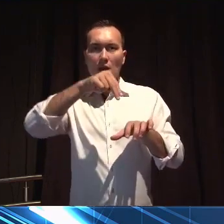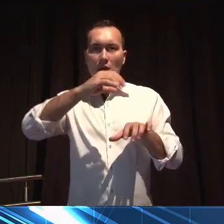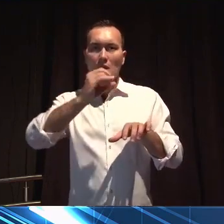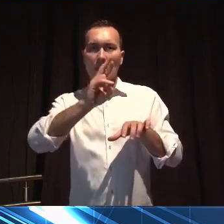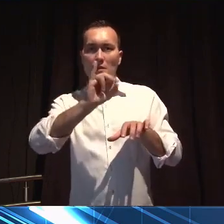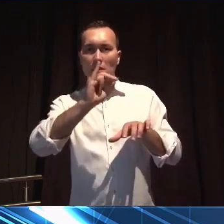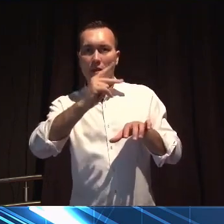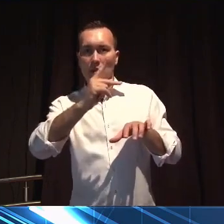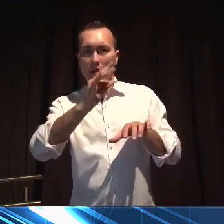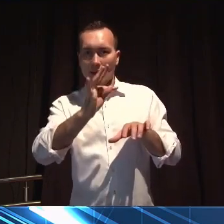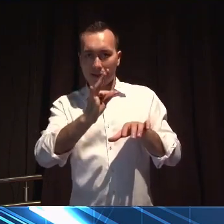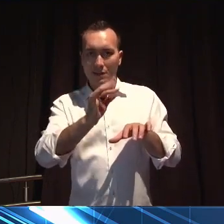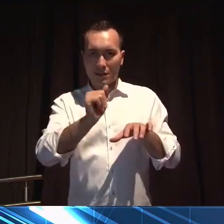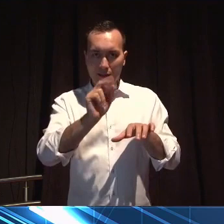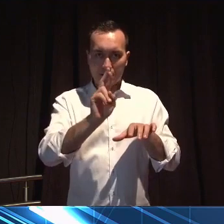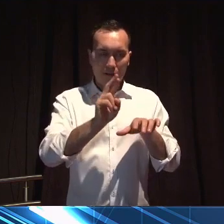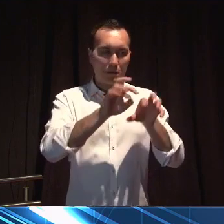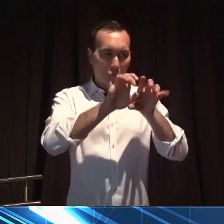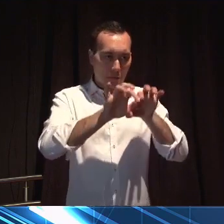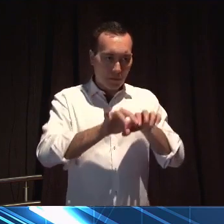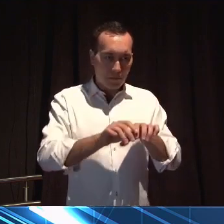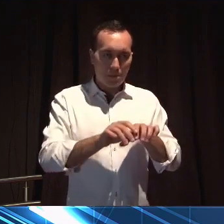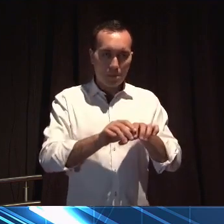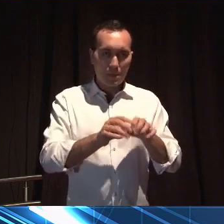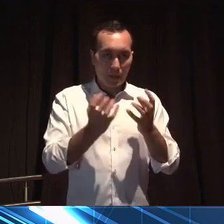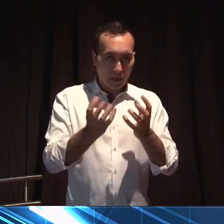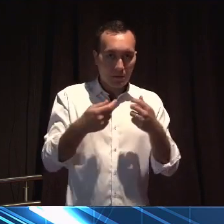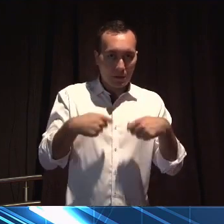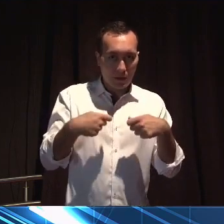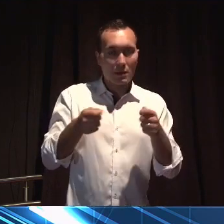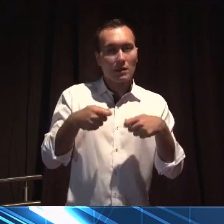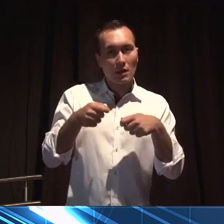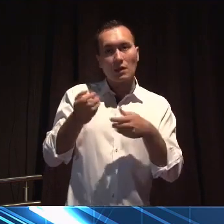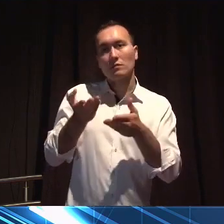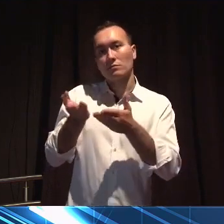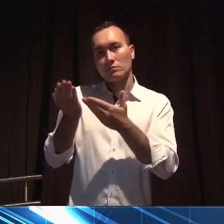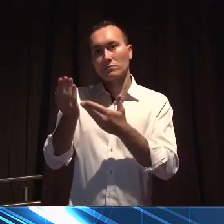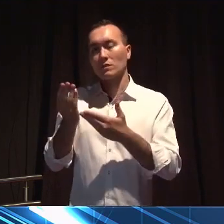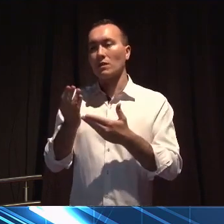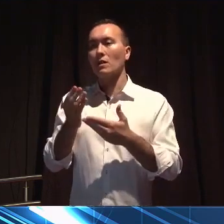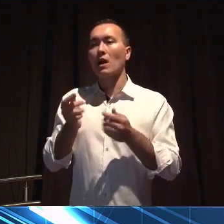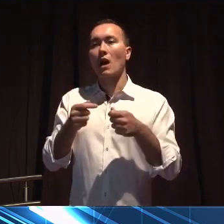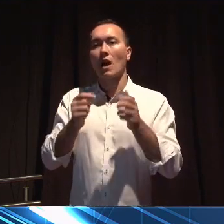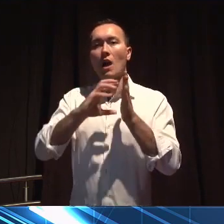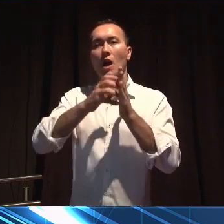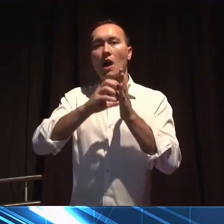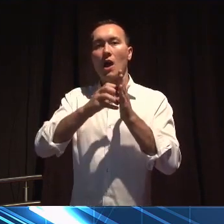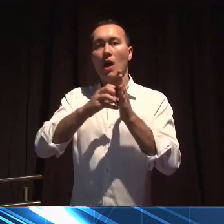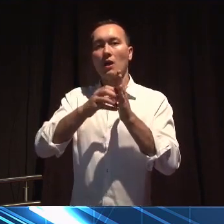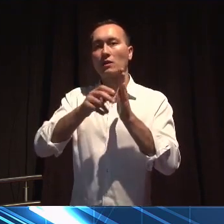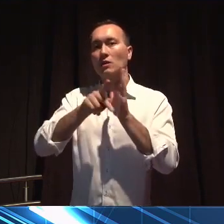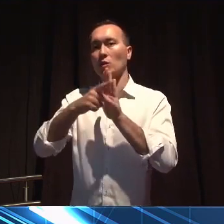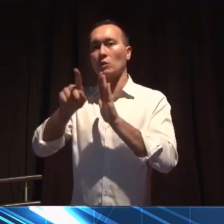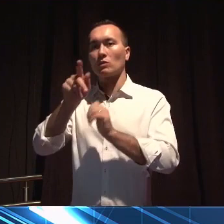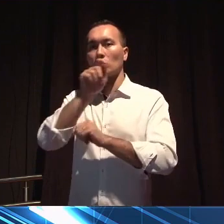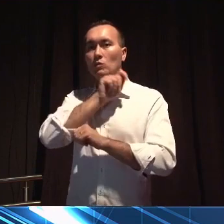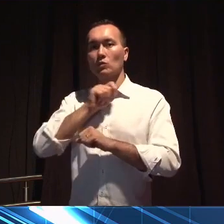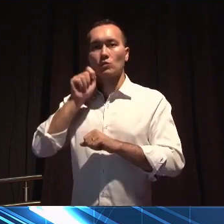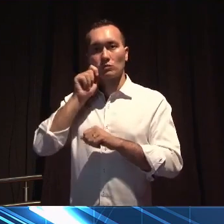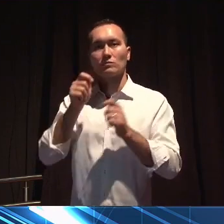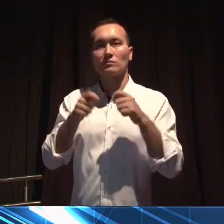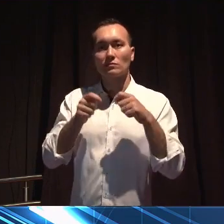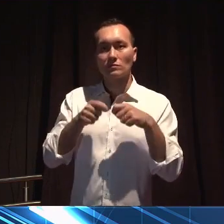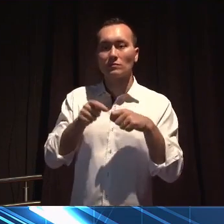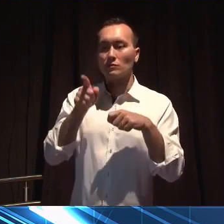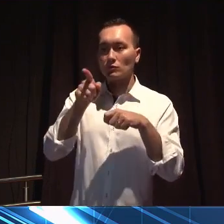heavy, né, a gente usava o QMS da Amazon para fazer esse trabalho para nós. Então, o QMS, a gente pegava as credenciais, né, o serviço de autenticação e